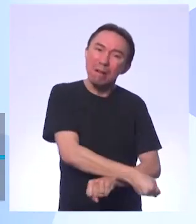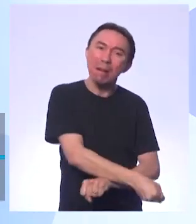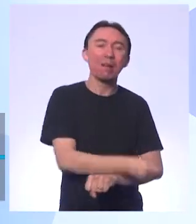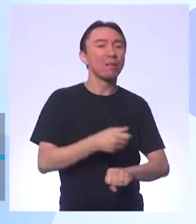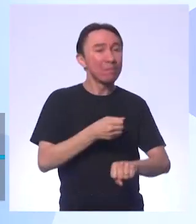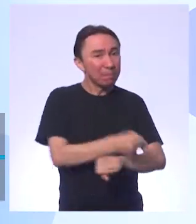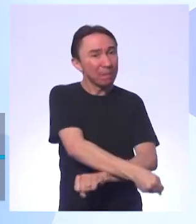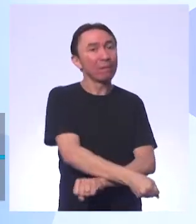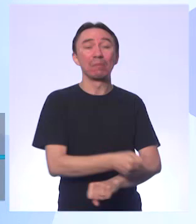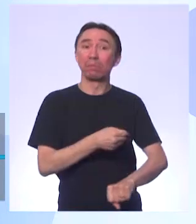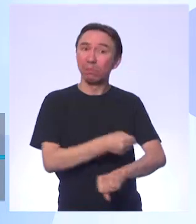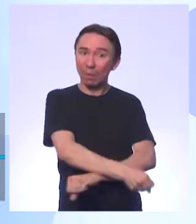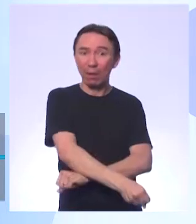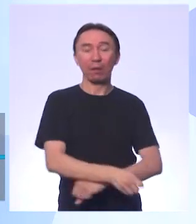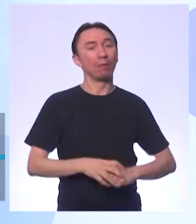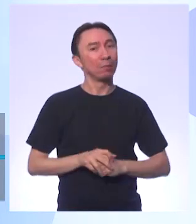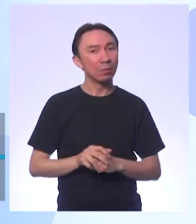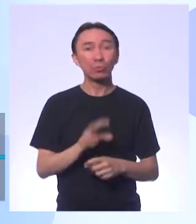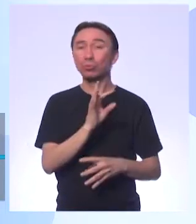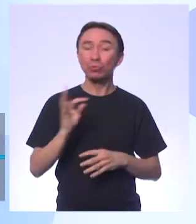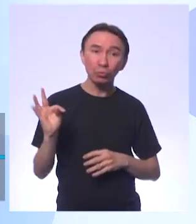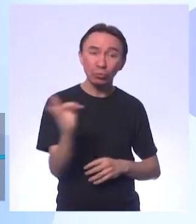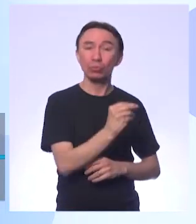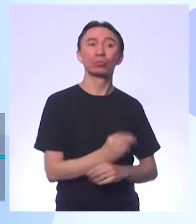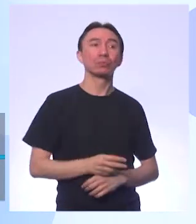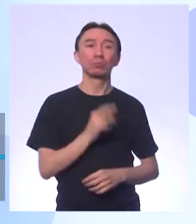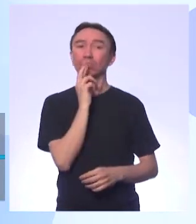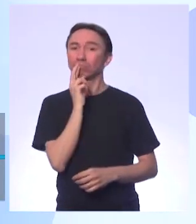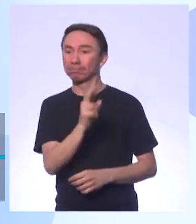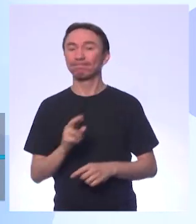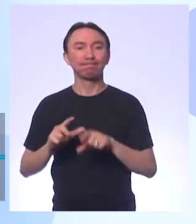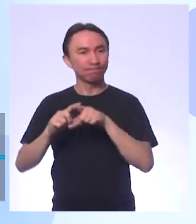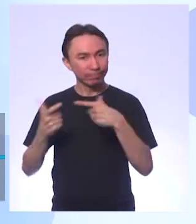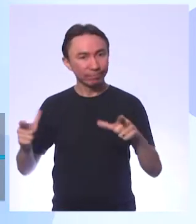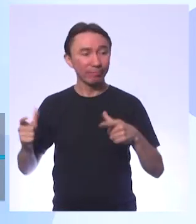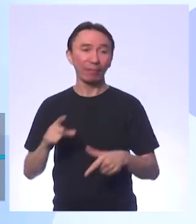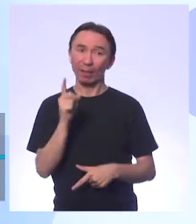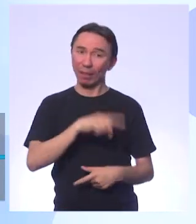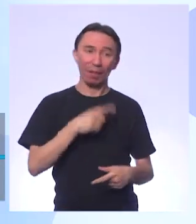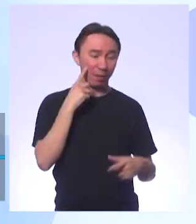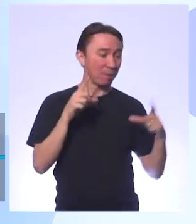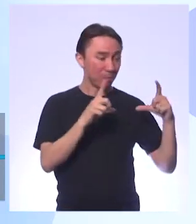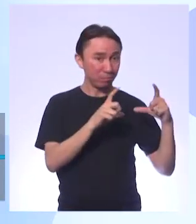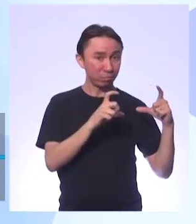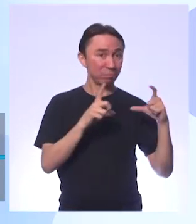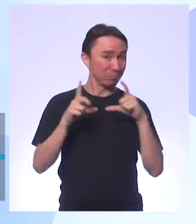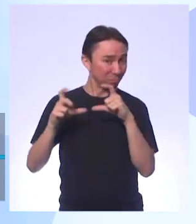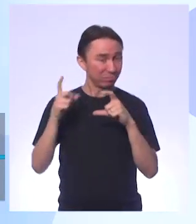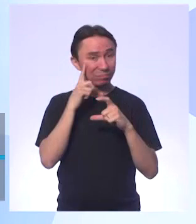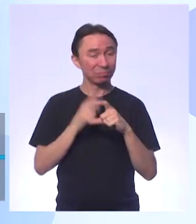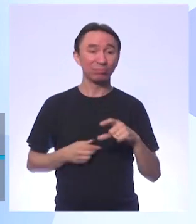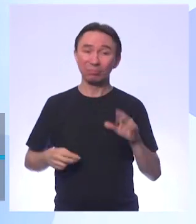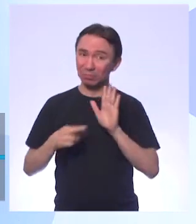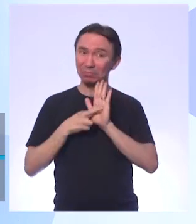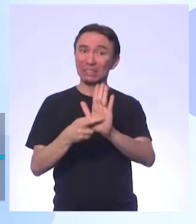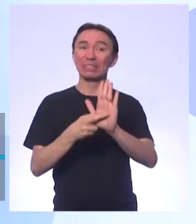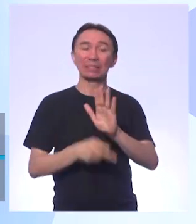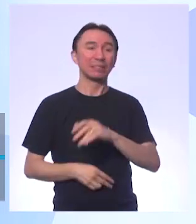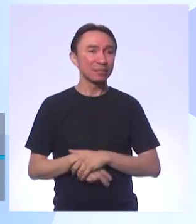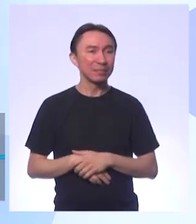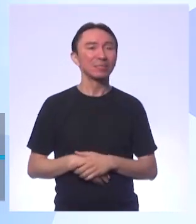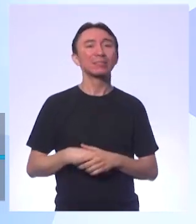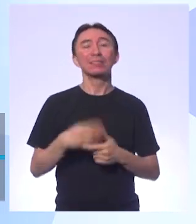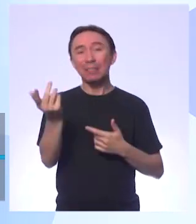Todos responderam assim, né? Essa é a lógica dessas duas imagens. Aí, ó, Pro Fátima, operários trabalhando sob pressão,